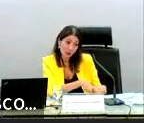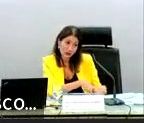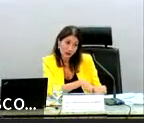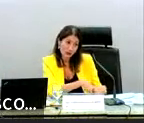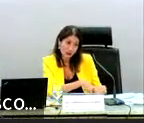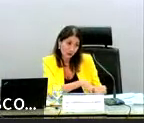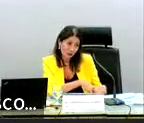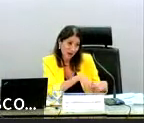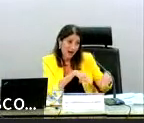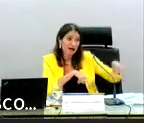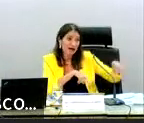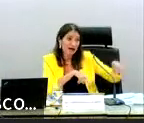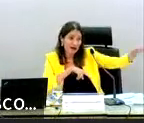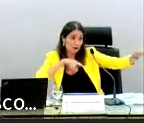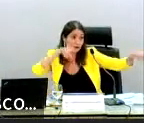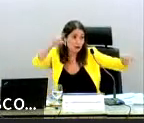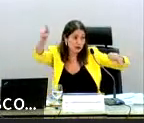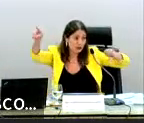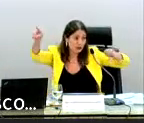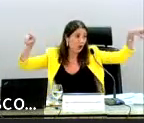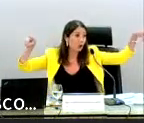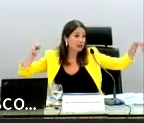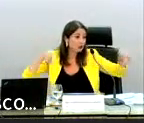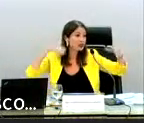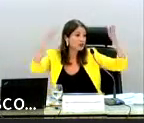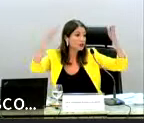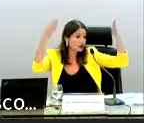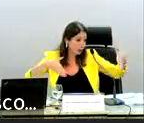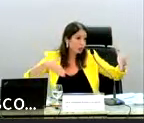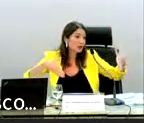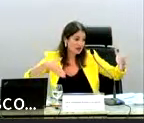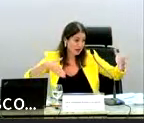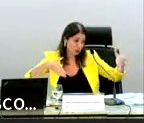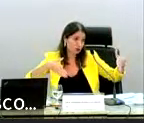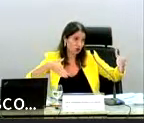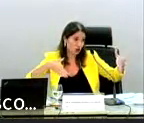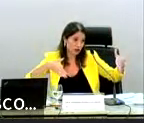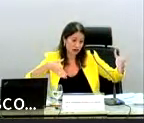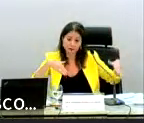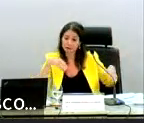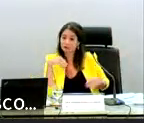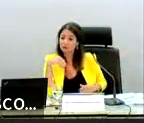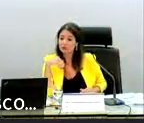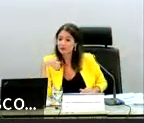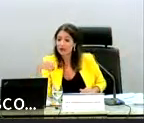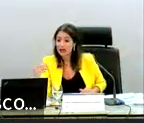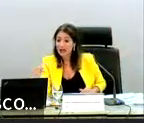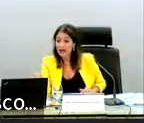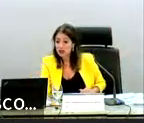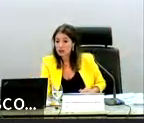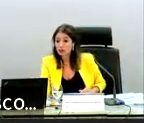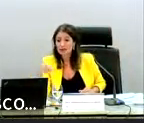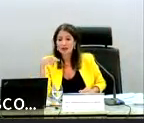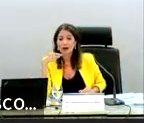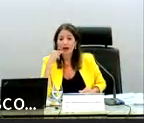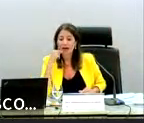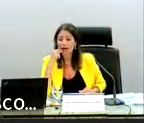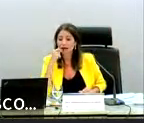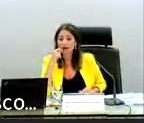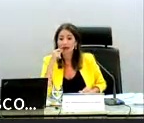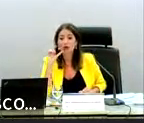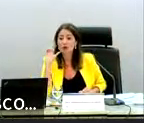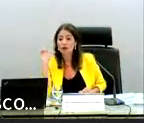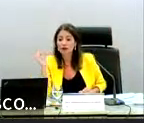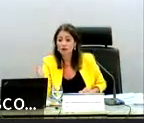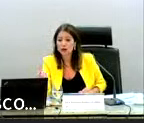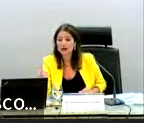ter tudo resolvido num lugar, ela não fosse ficar rodando, porque isso dificulta o acesso à justiça. A distribuição incorreta,